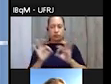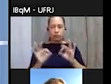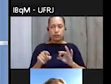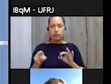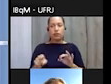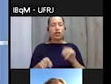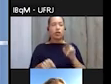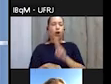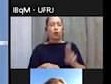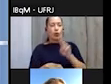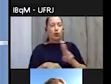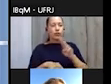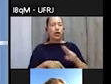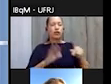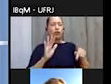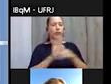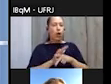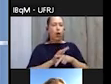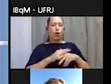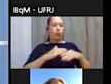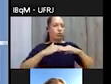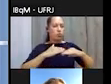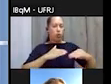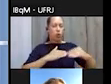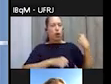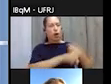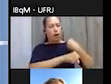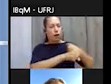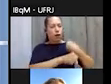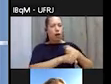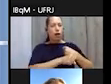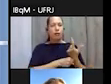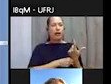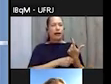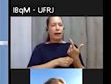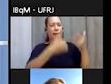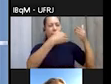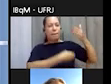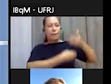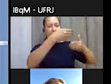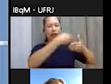utilizadas em calçamento, na construção civil, revestimento de parede,